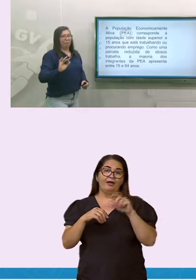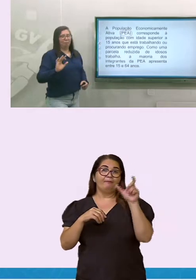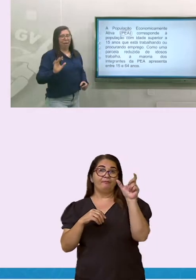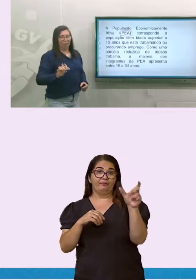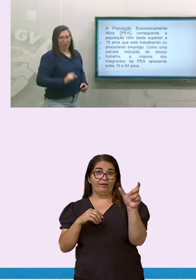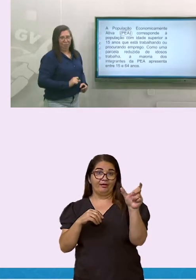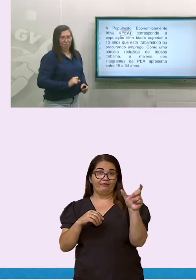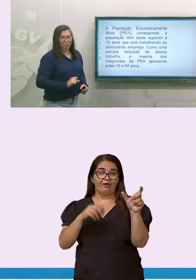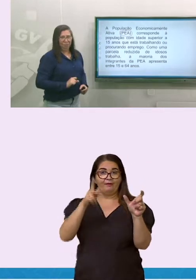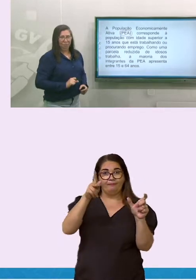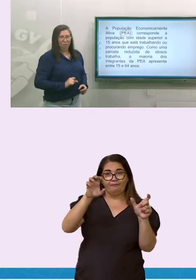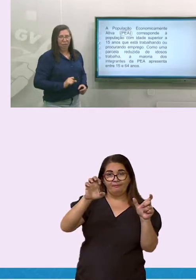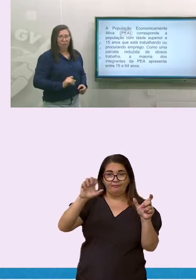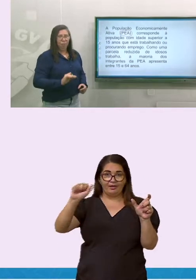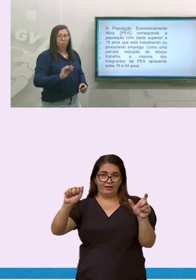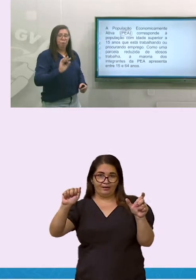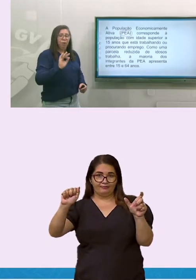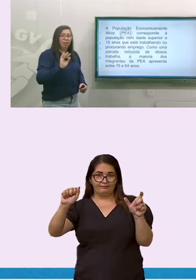PEA, PEA,